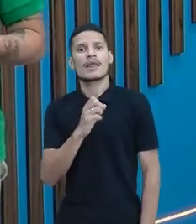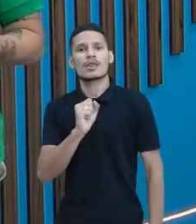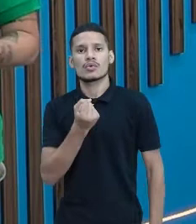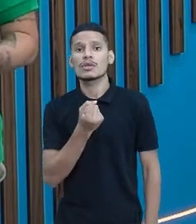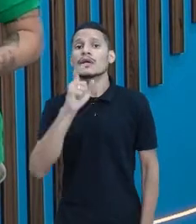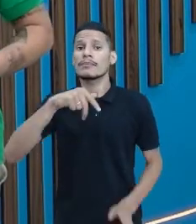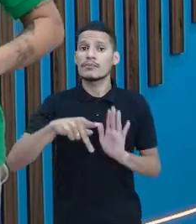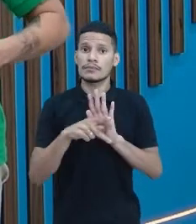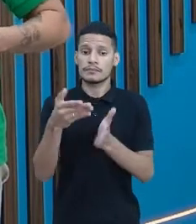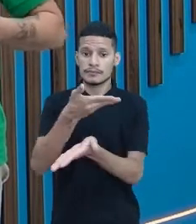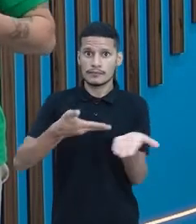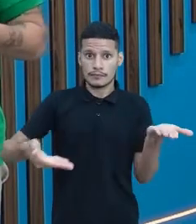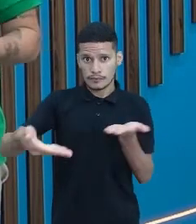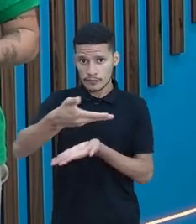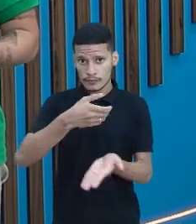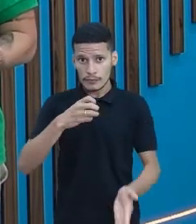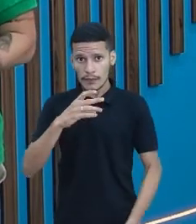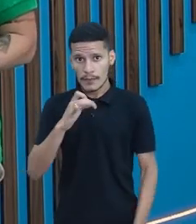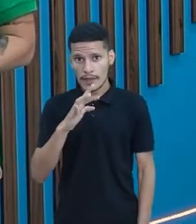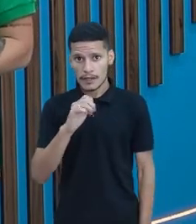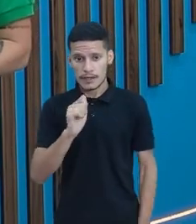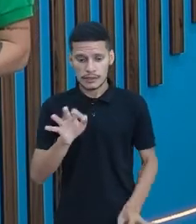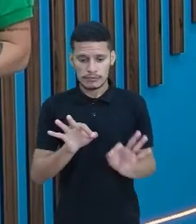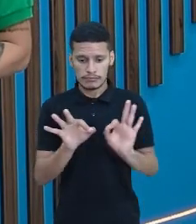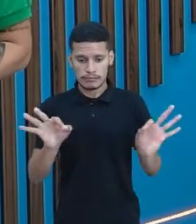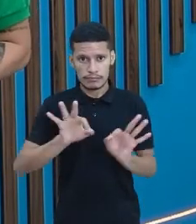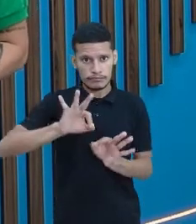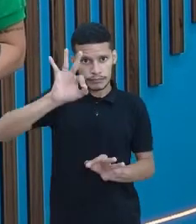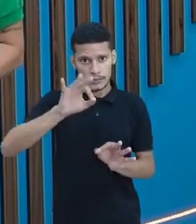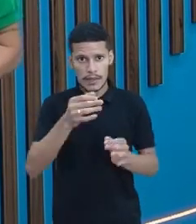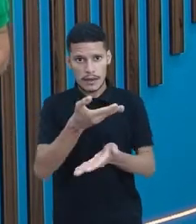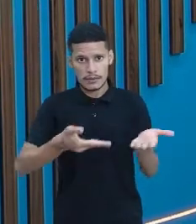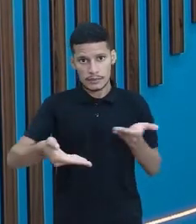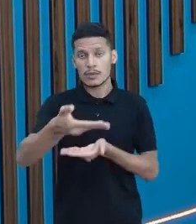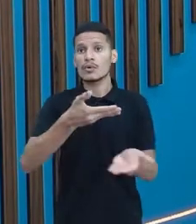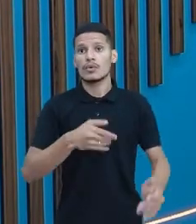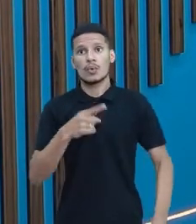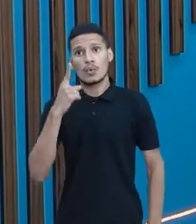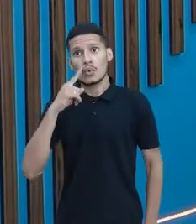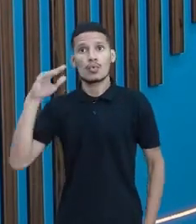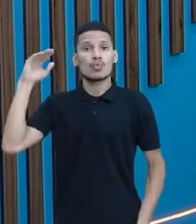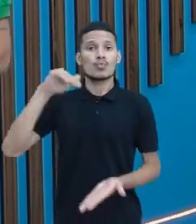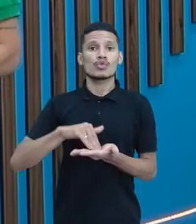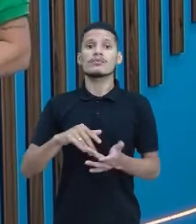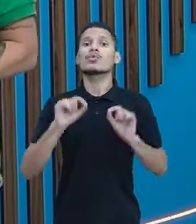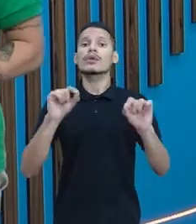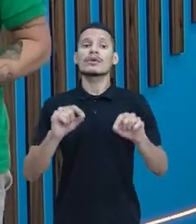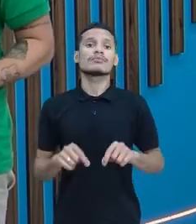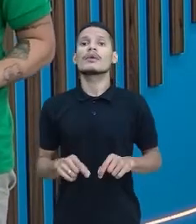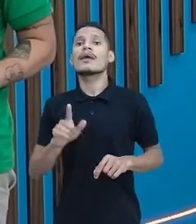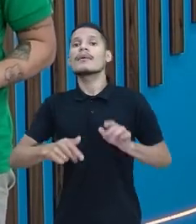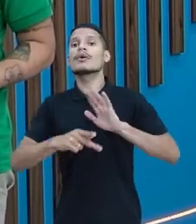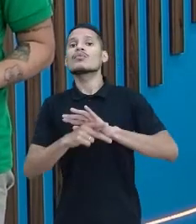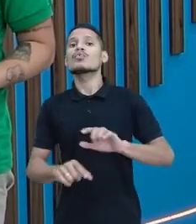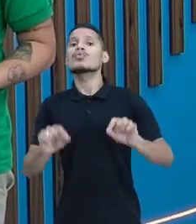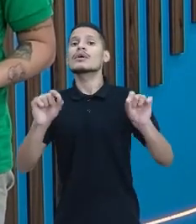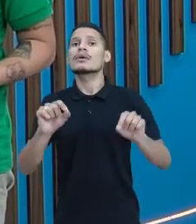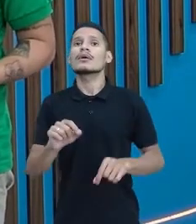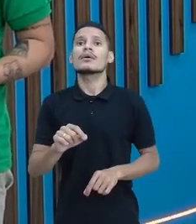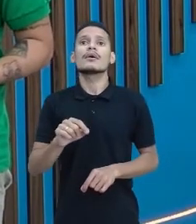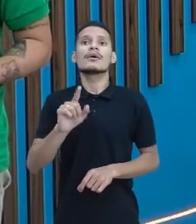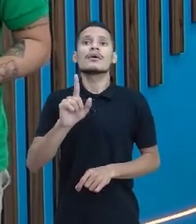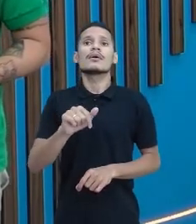de relações métricas. E essa última relação aí, ó, que no caso aí é o que a gente conhece como